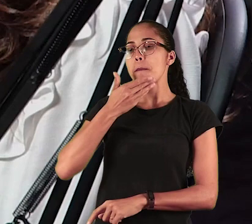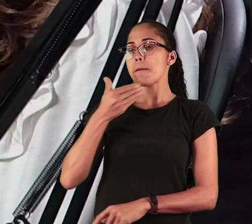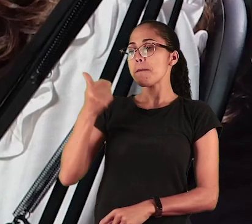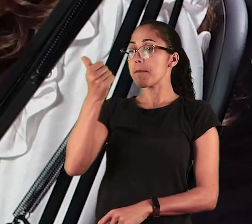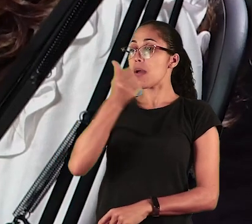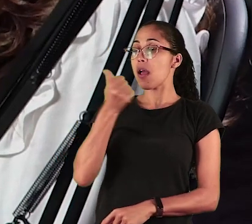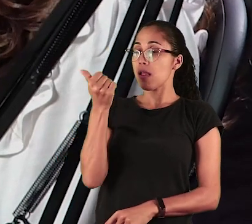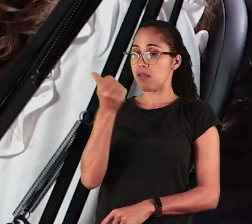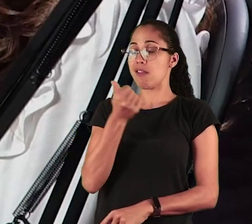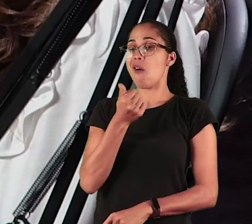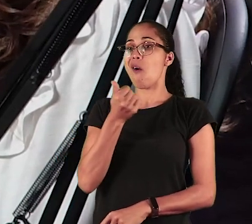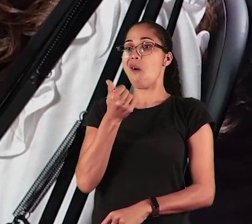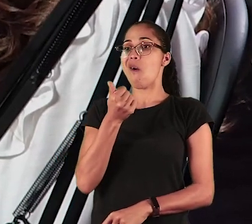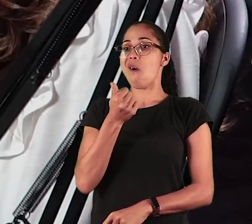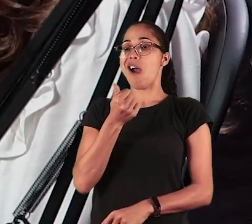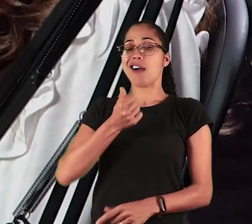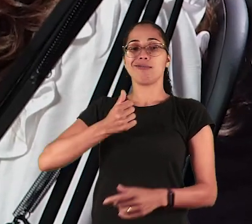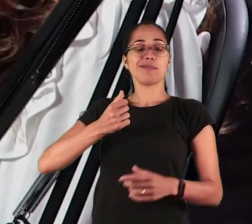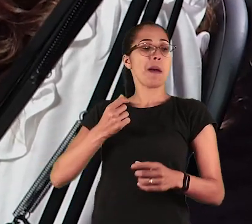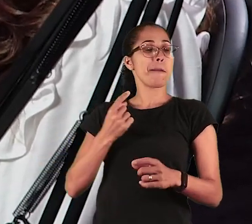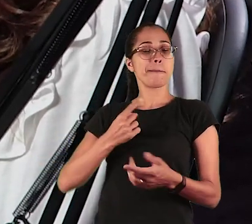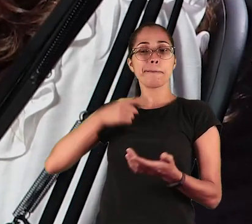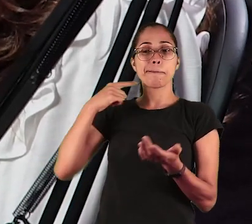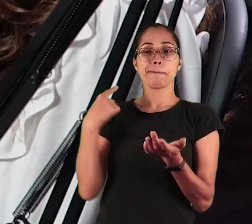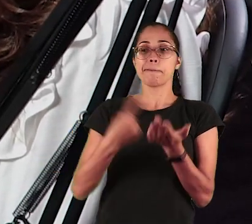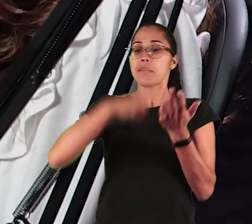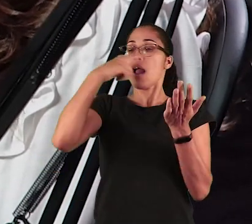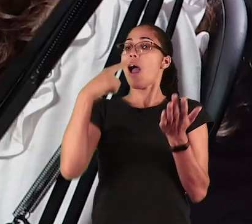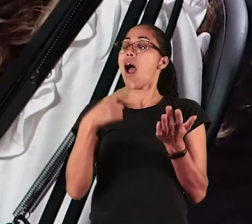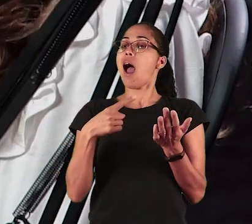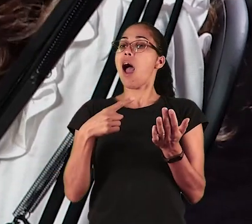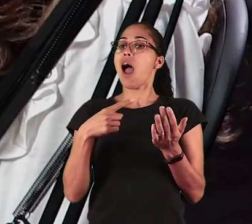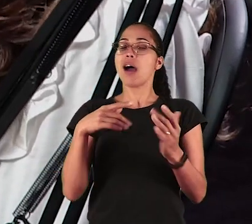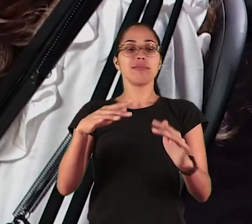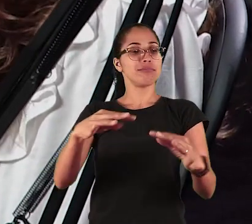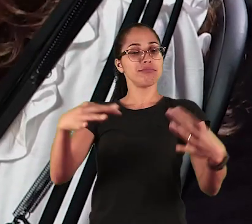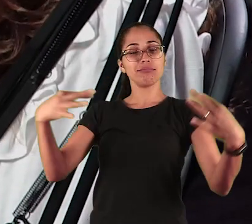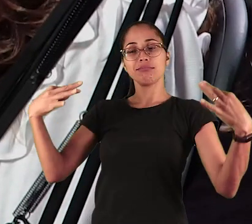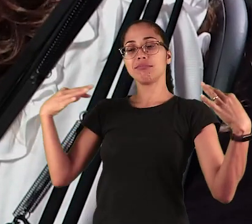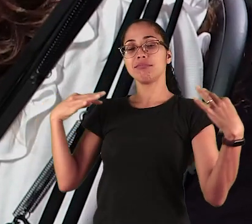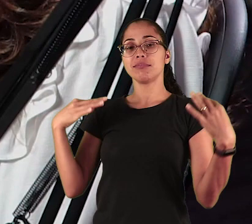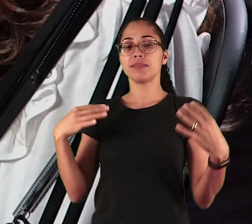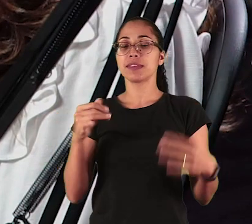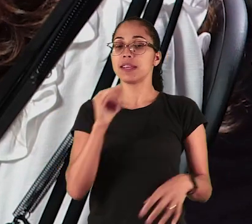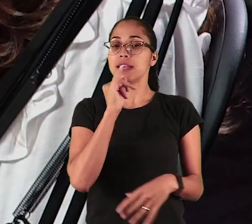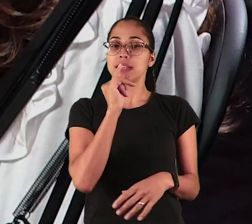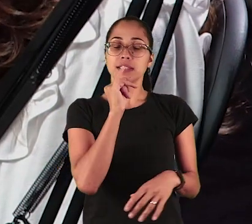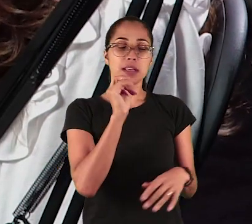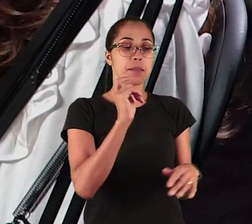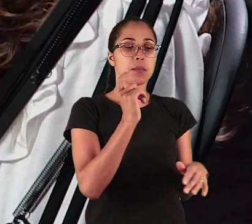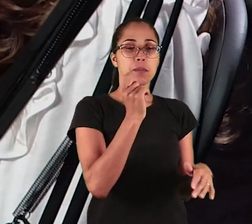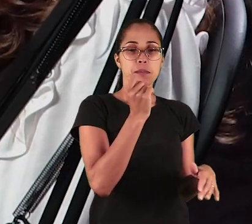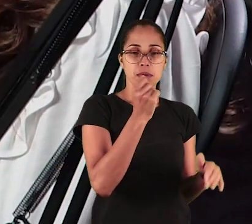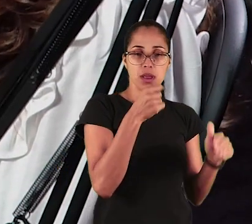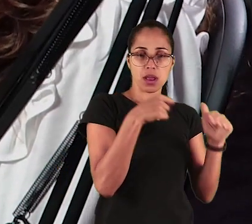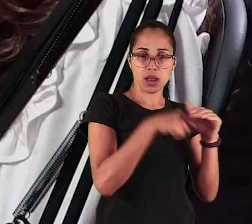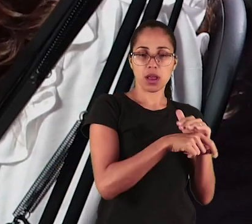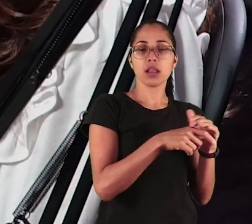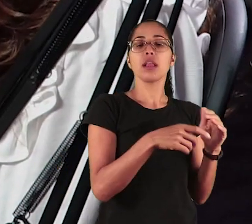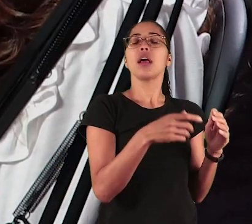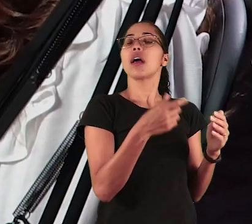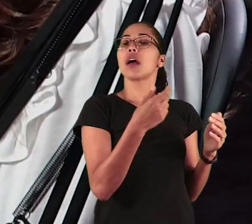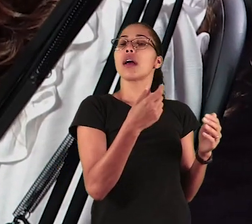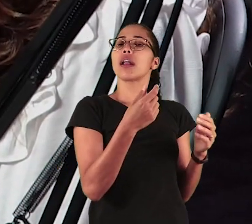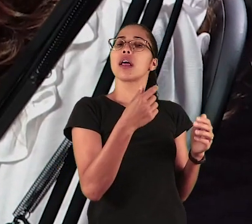e eu sendo uma pessoa melhor eu vou impactar o meu ambiente então eu tô no mercado eu tô no mercado financeiro todo onde tá